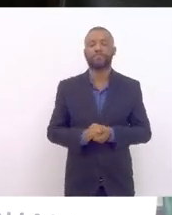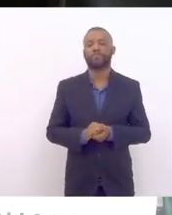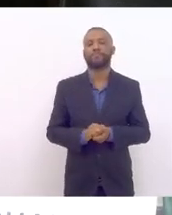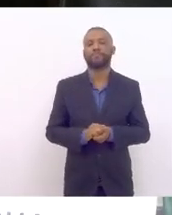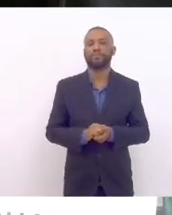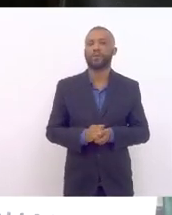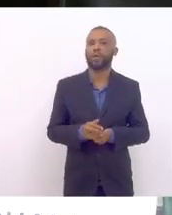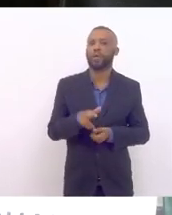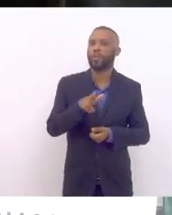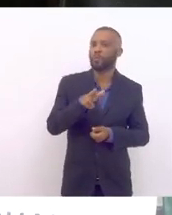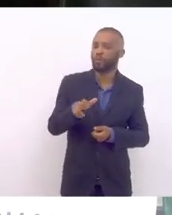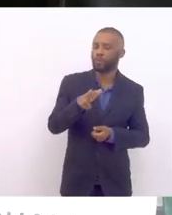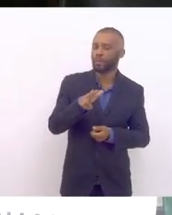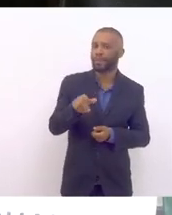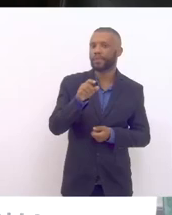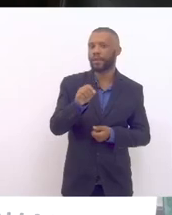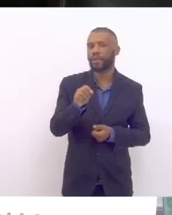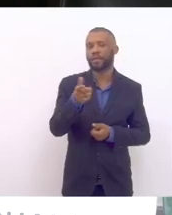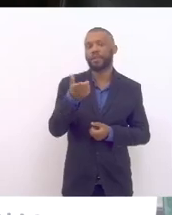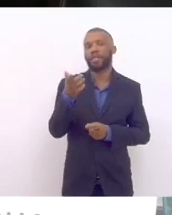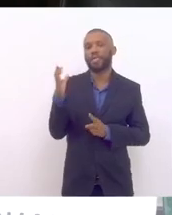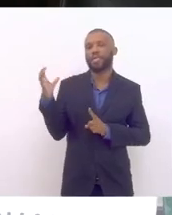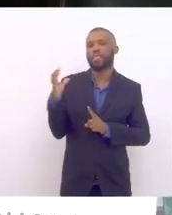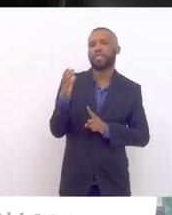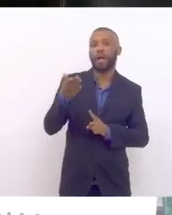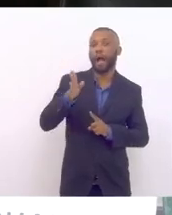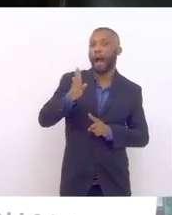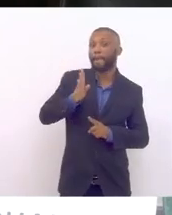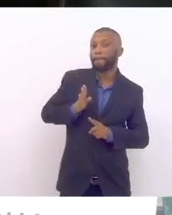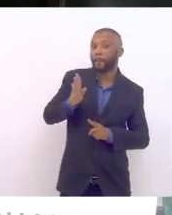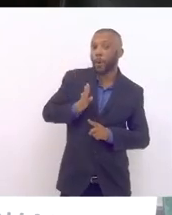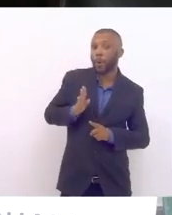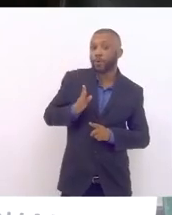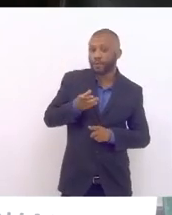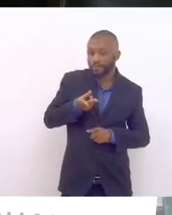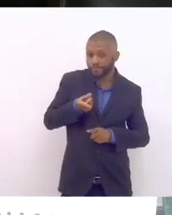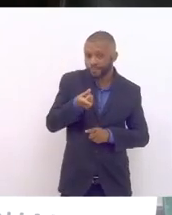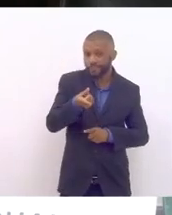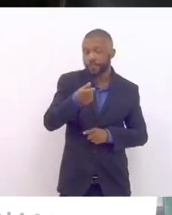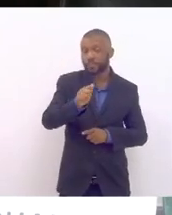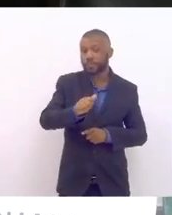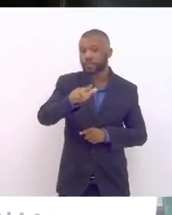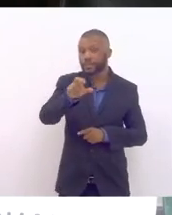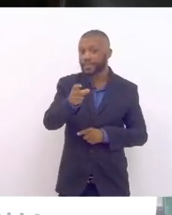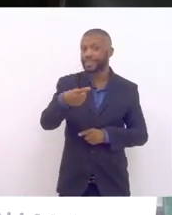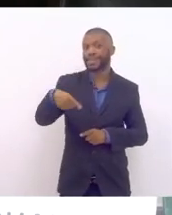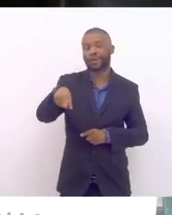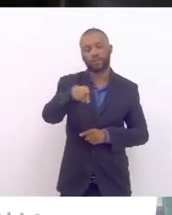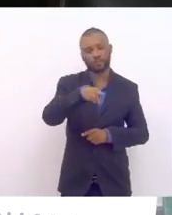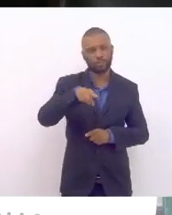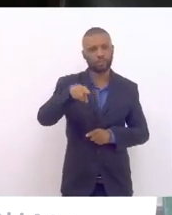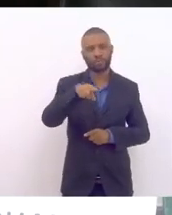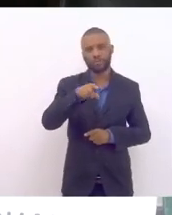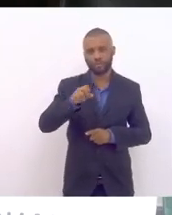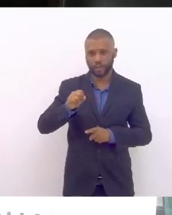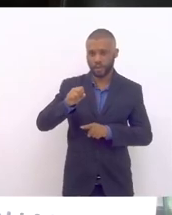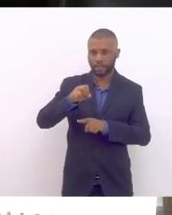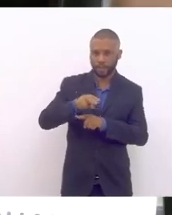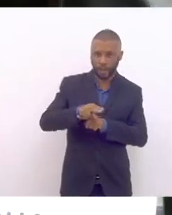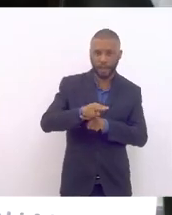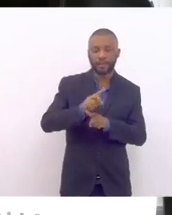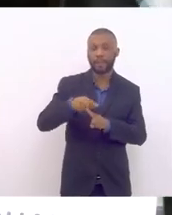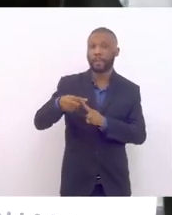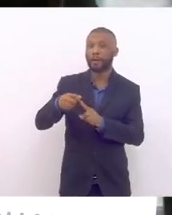isso atingir um atinja as bolsas permanências permanência dos alunos de entrada de